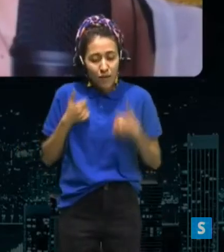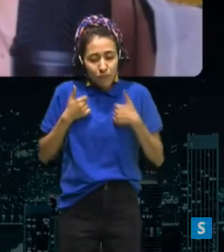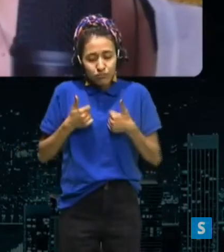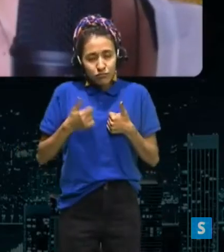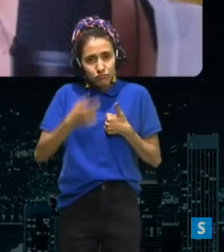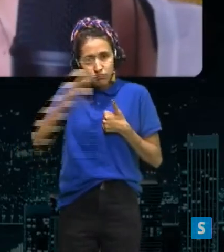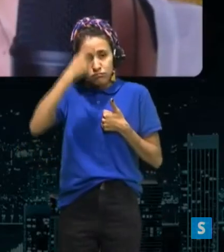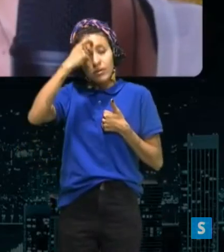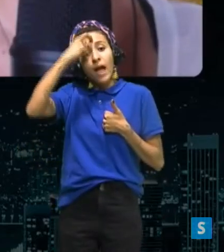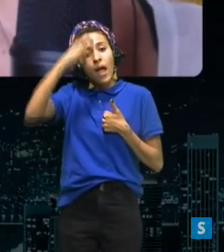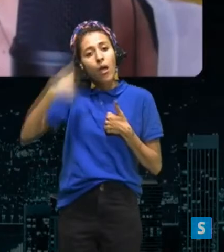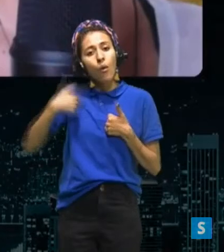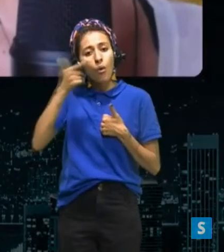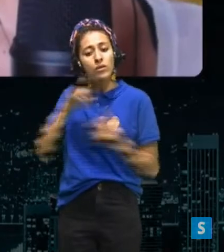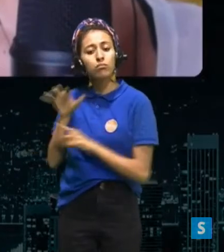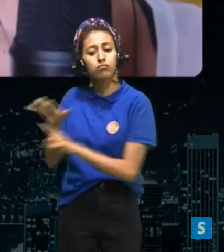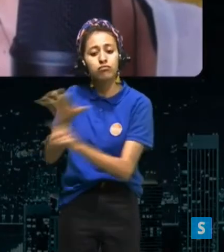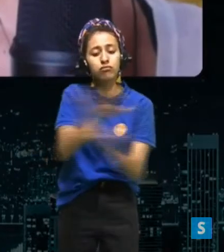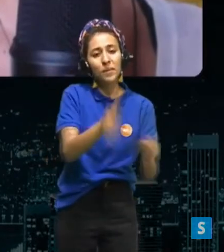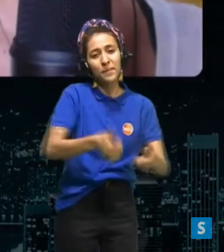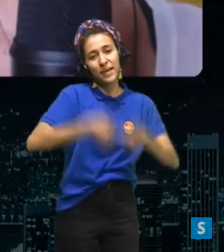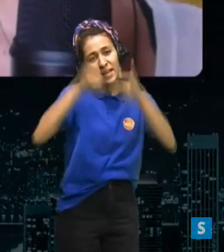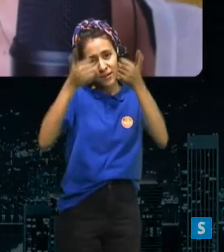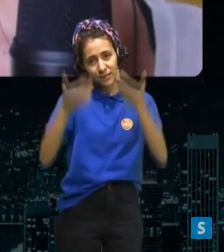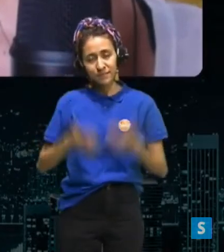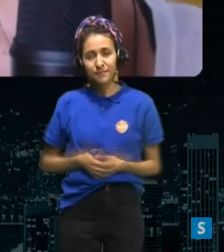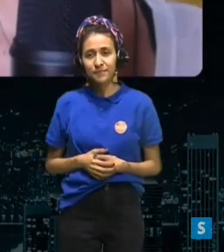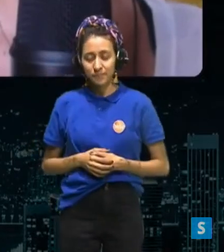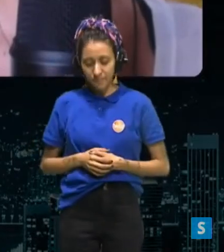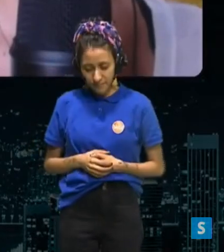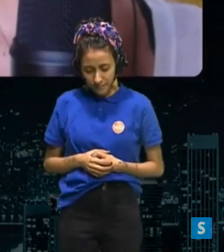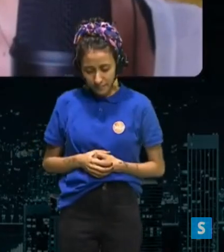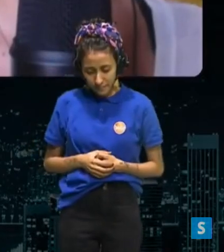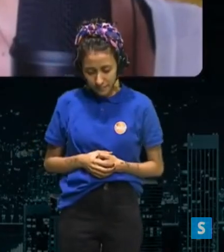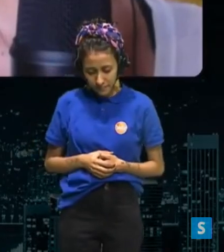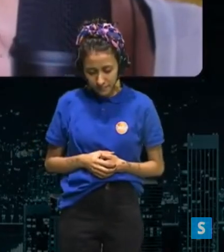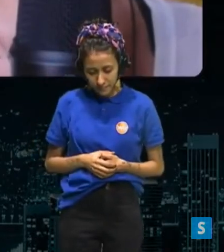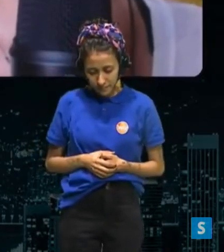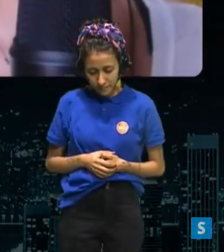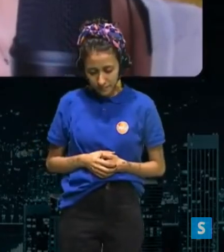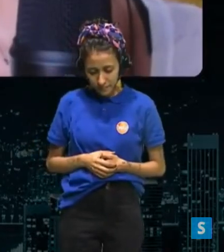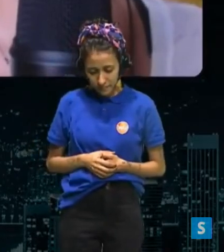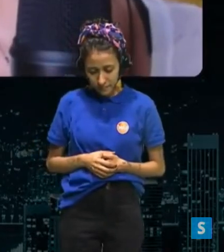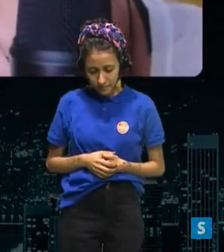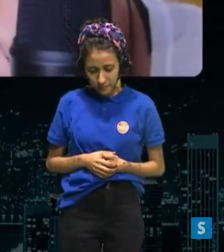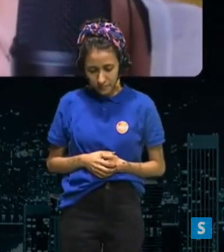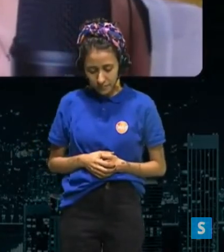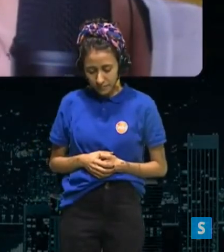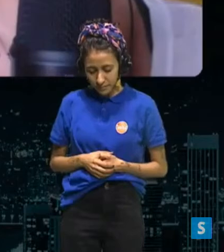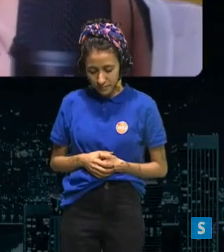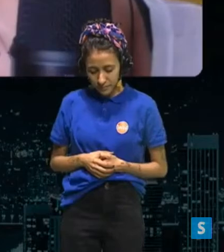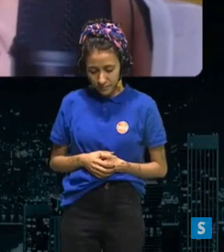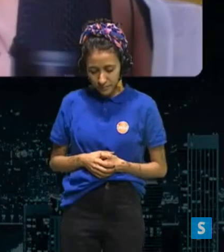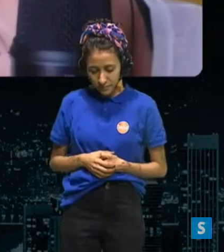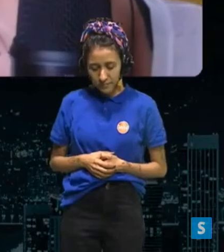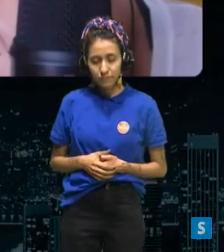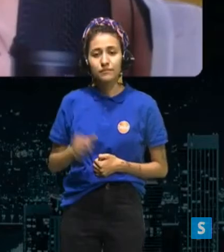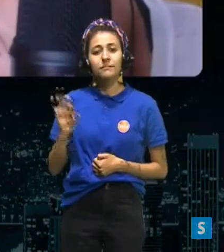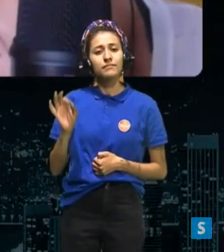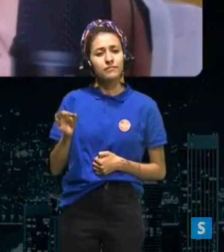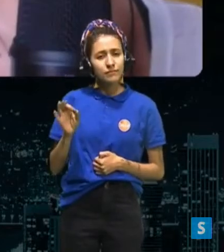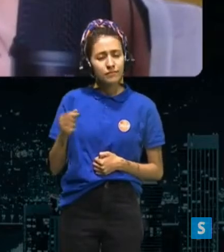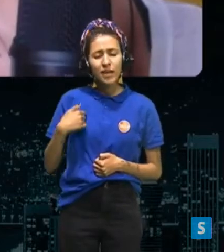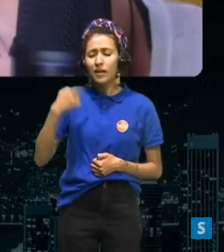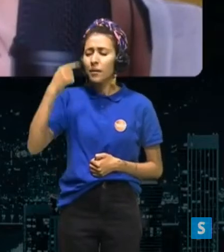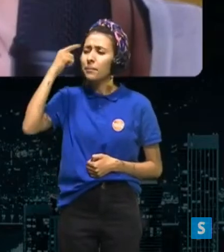o Buzz aquele a falar alguma coisinha e não eu tava pensando enquanto ele tava falando que eu já Cresci